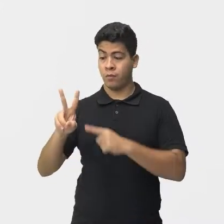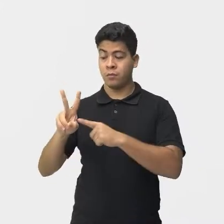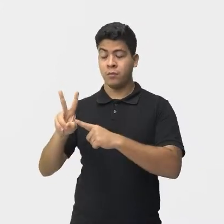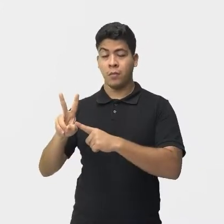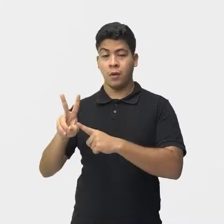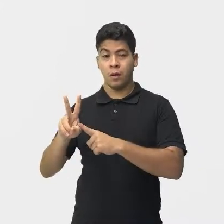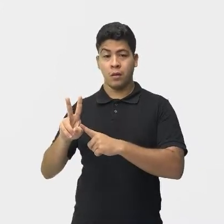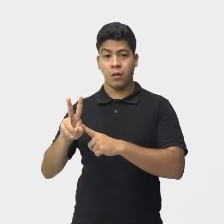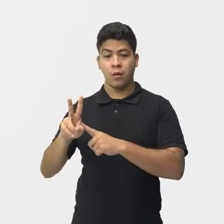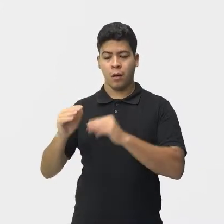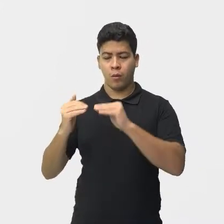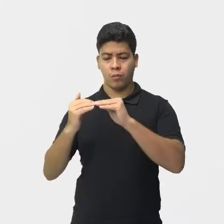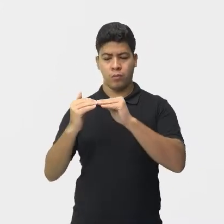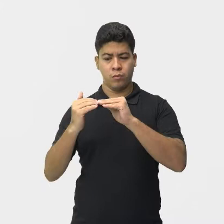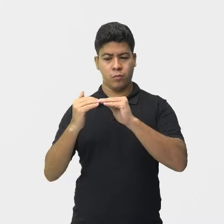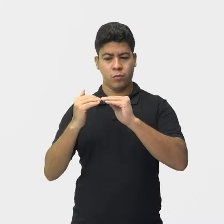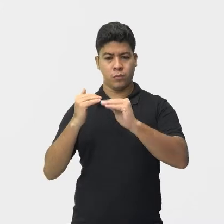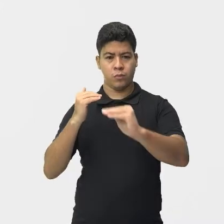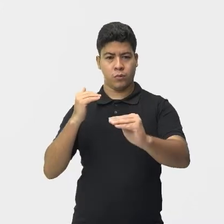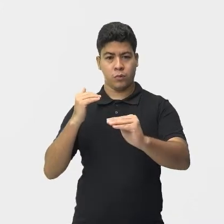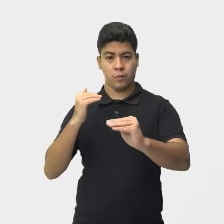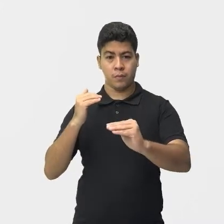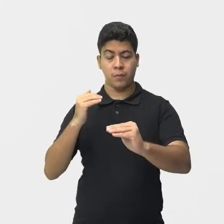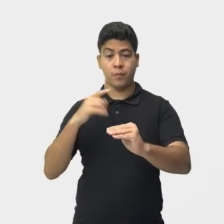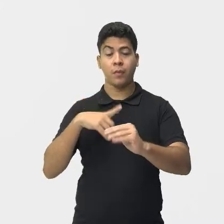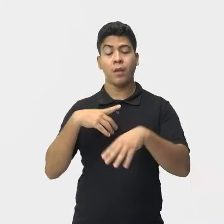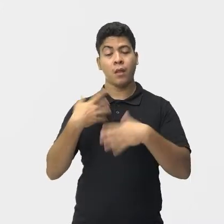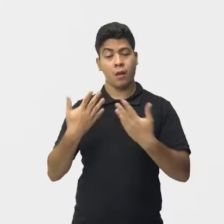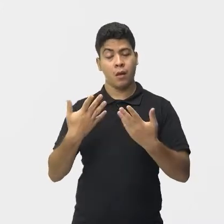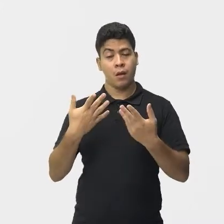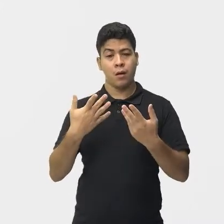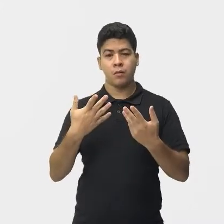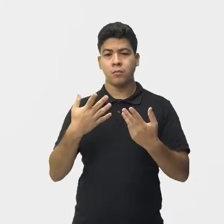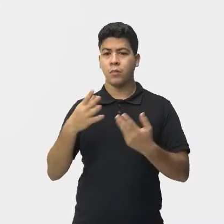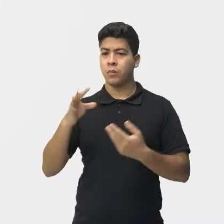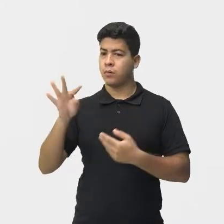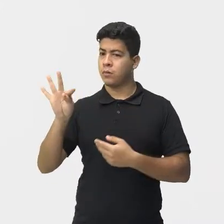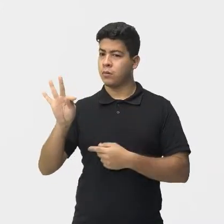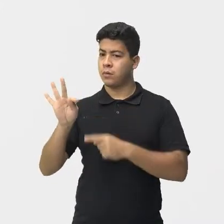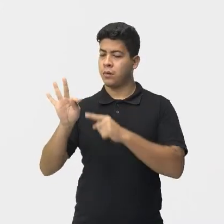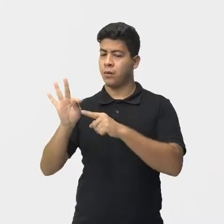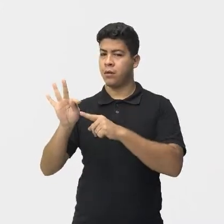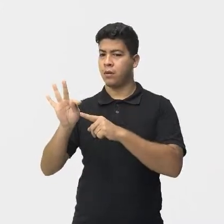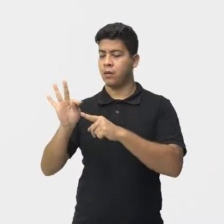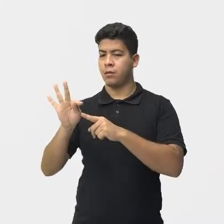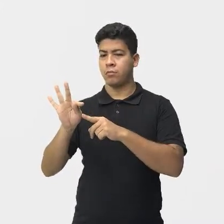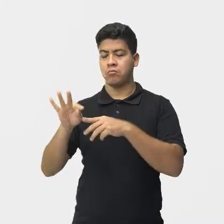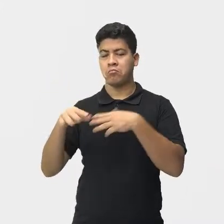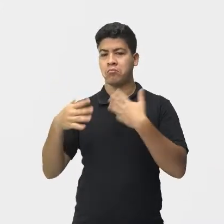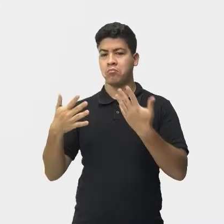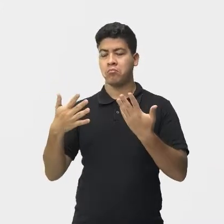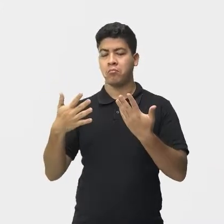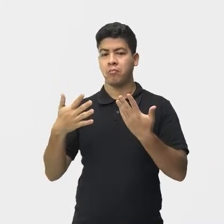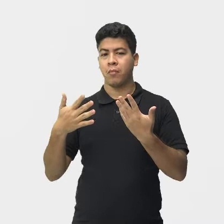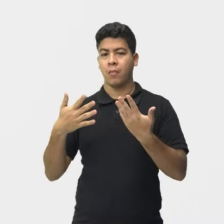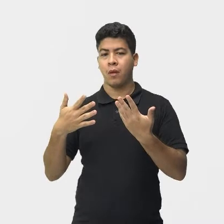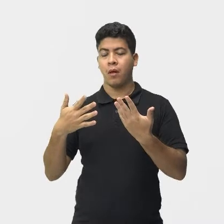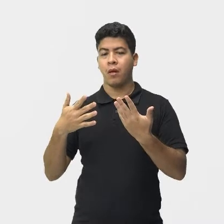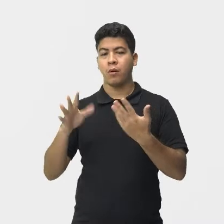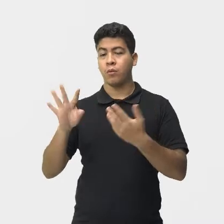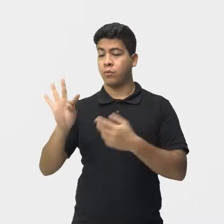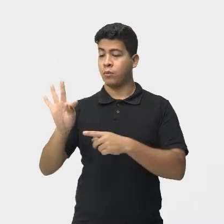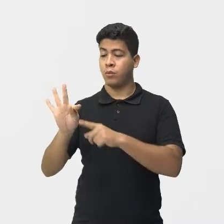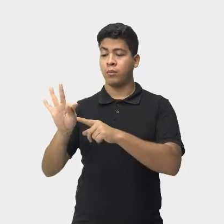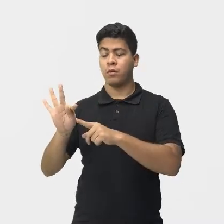variam os valores da pressão e da temperatura, mas não variam os valores do volume